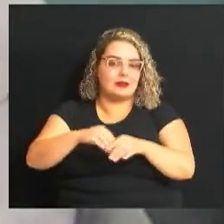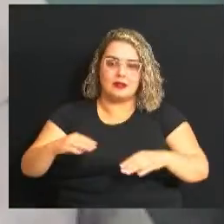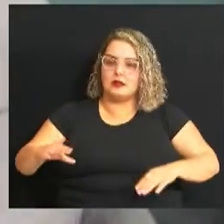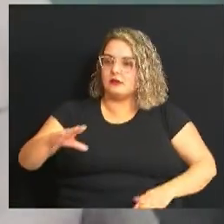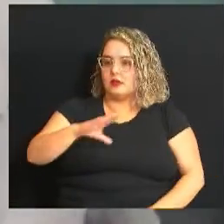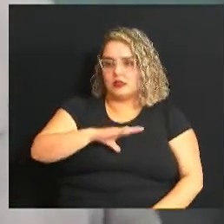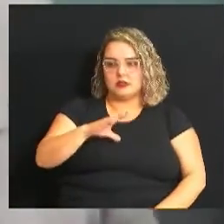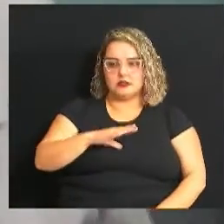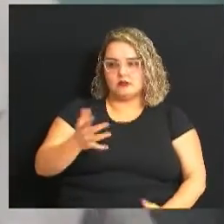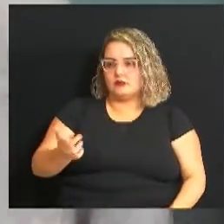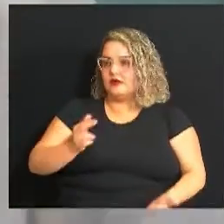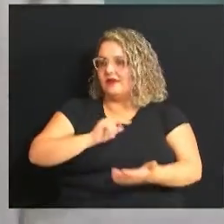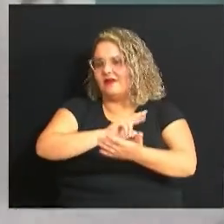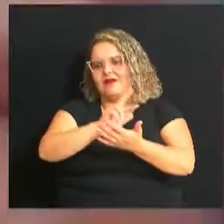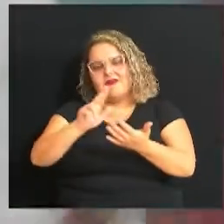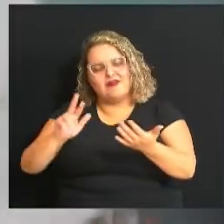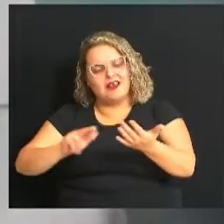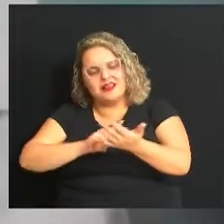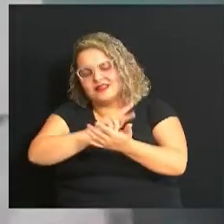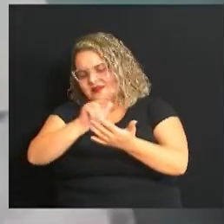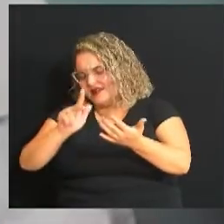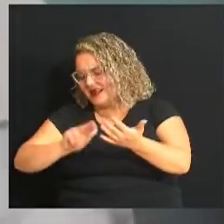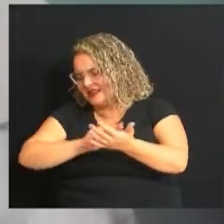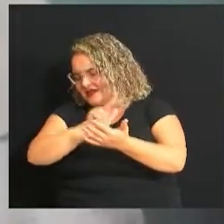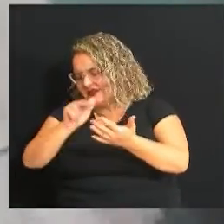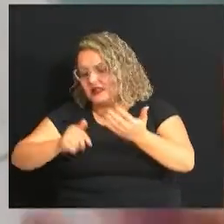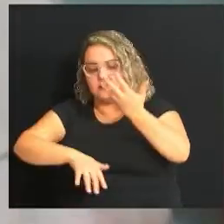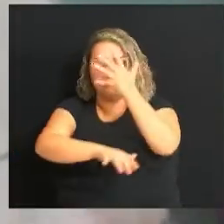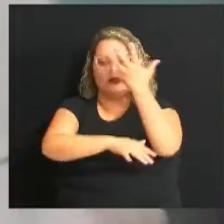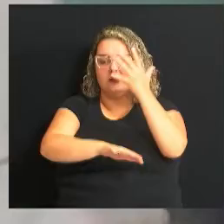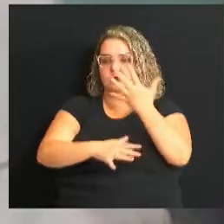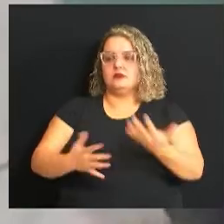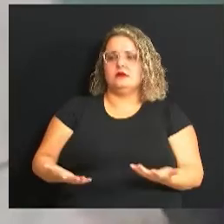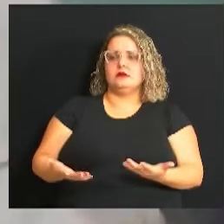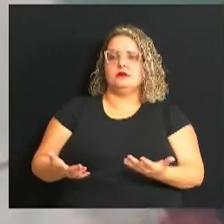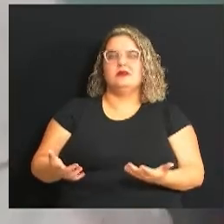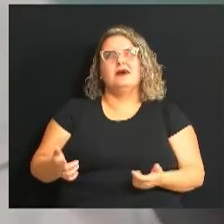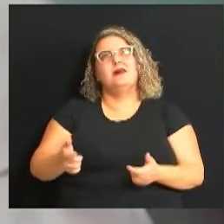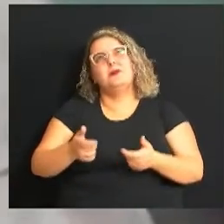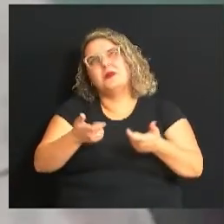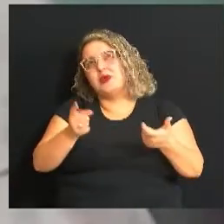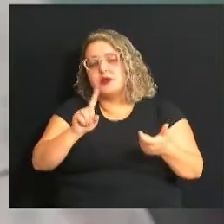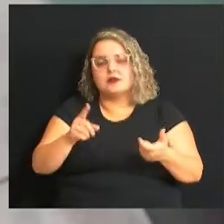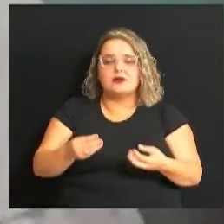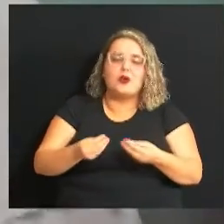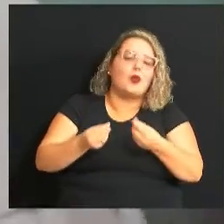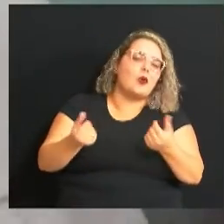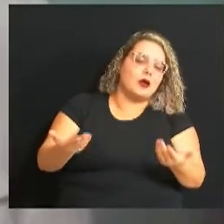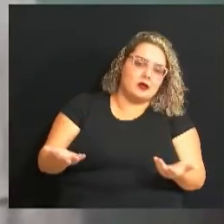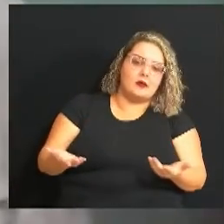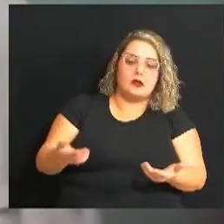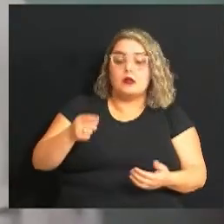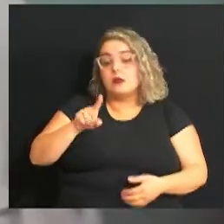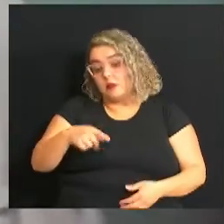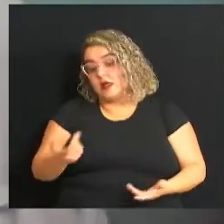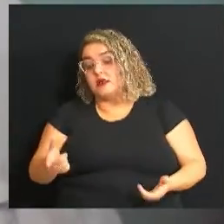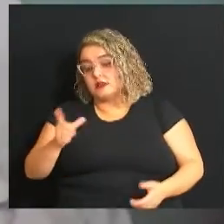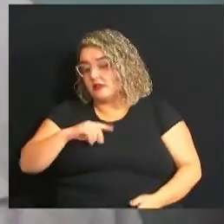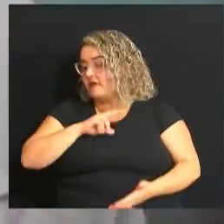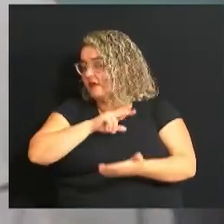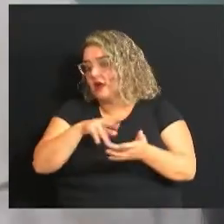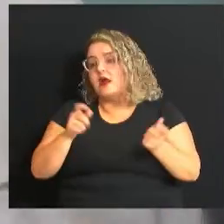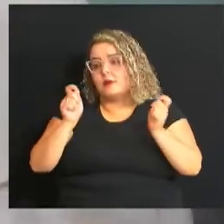e tem muitas praças. Nem todas estão tão bem qualificadas, mas são muitas, então existe a possibilidade, o